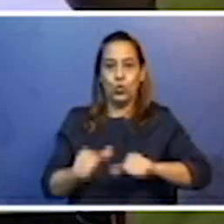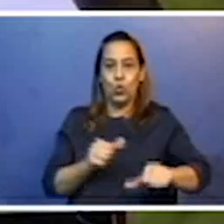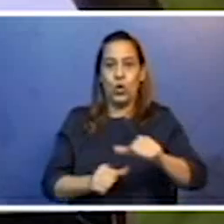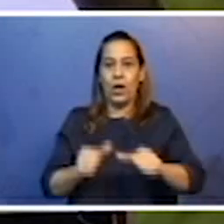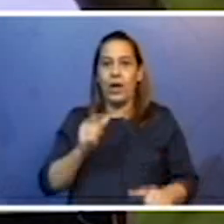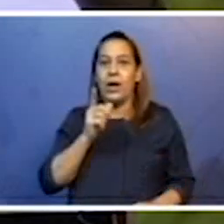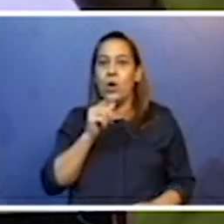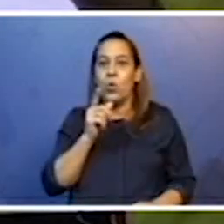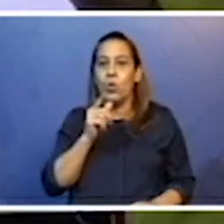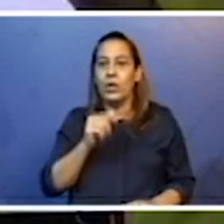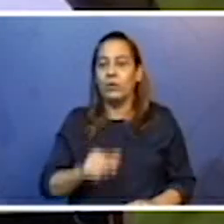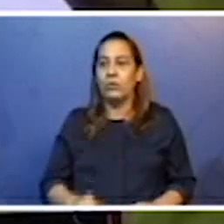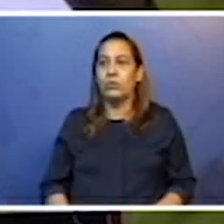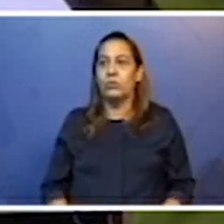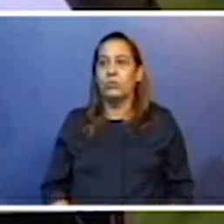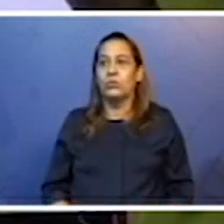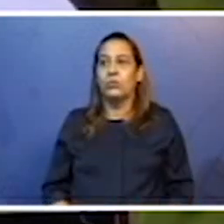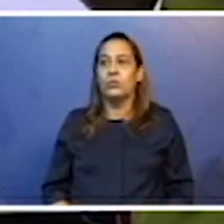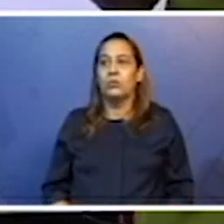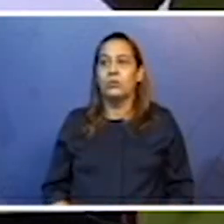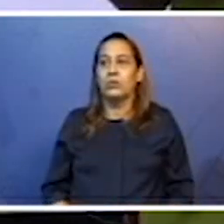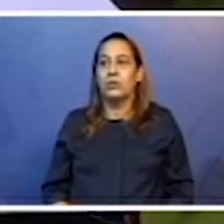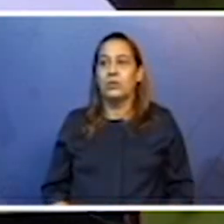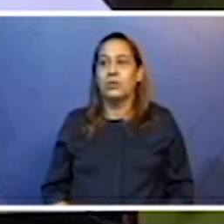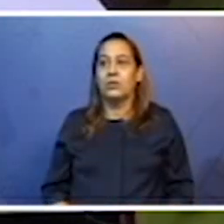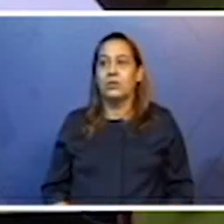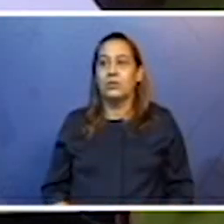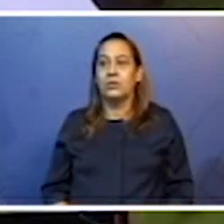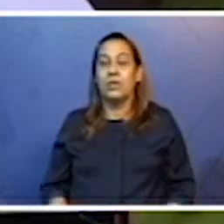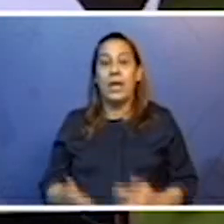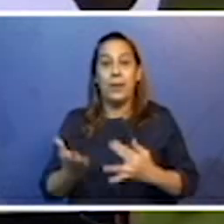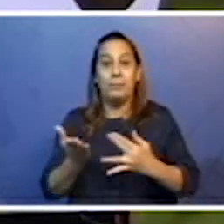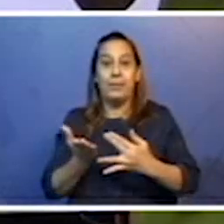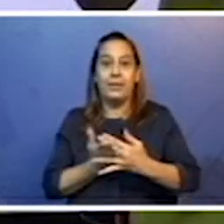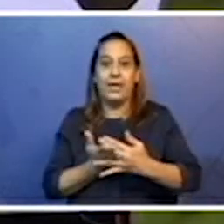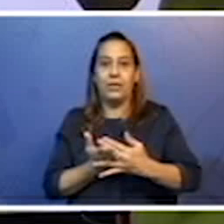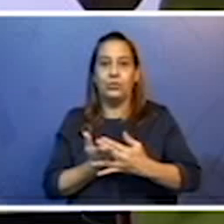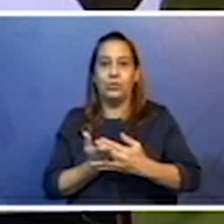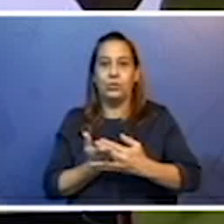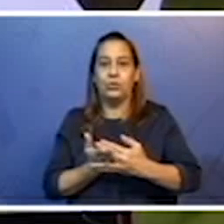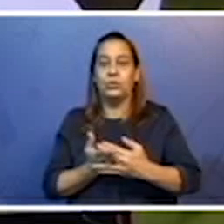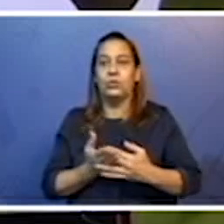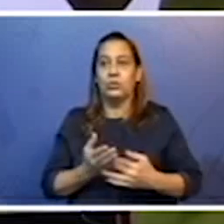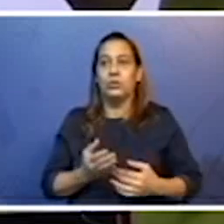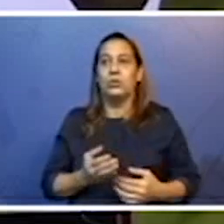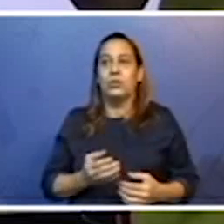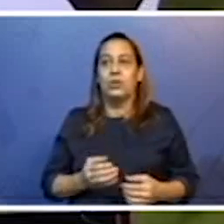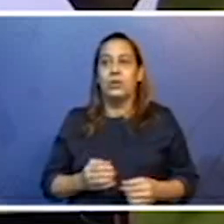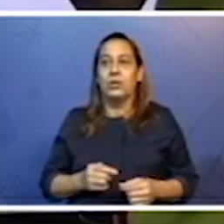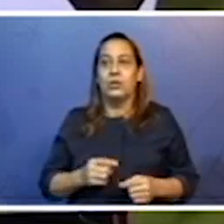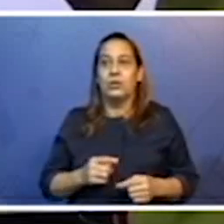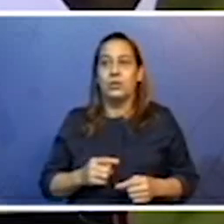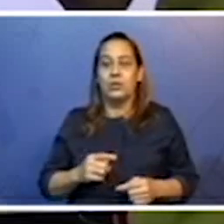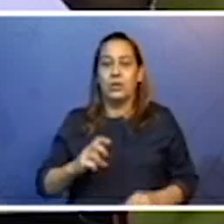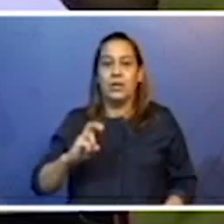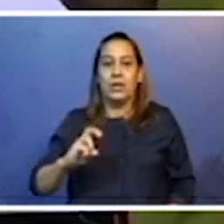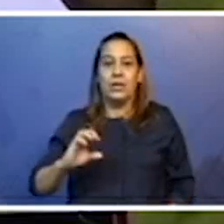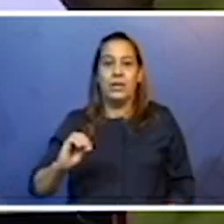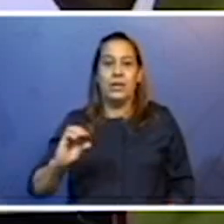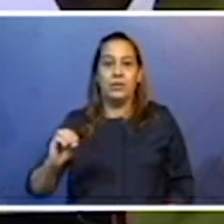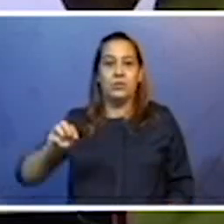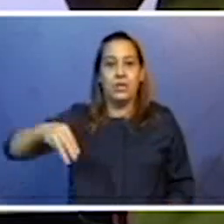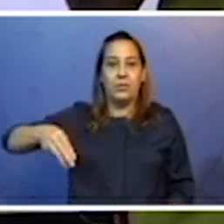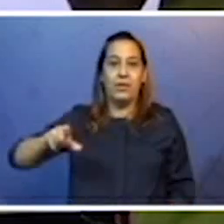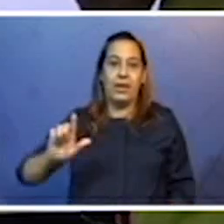líquido nela, essa garrafinha aqui, ela tem a metade da capacidade dessa, sabe? Porque essa aqui tem 500